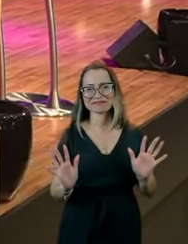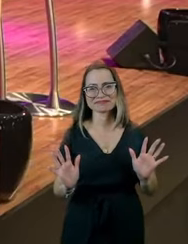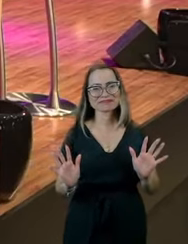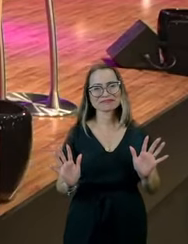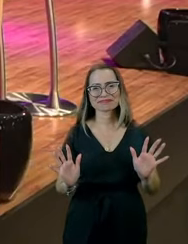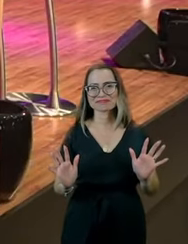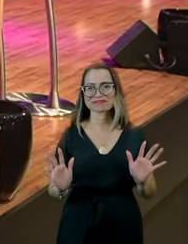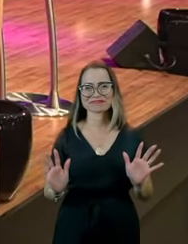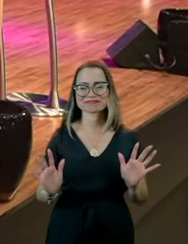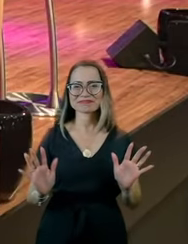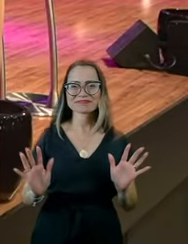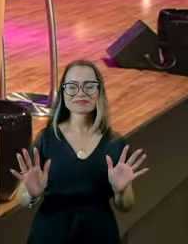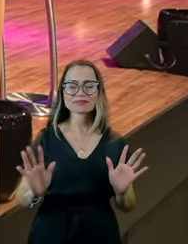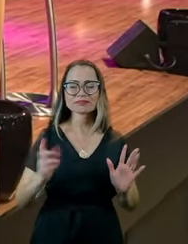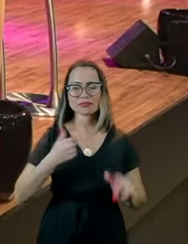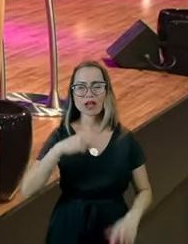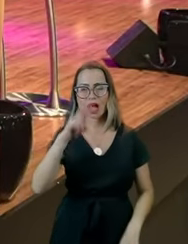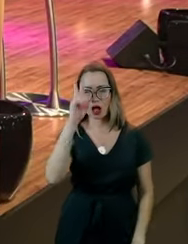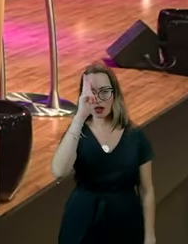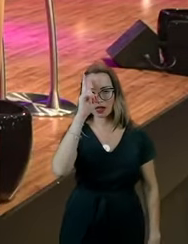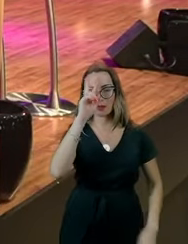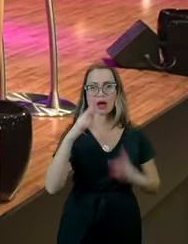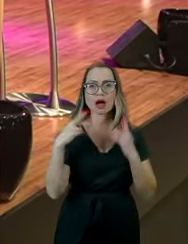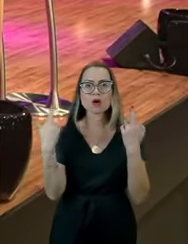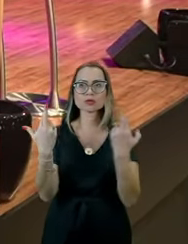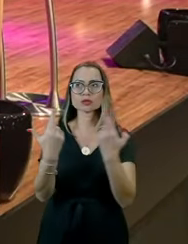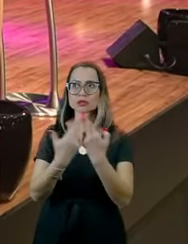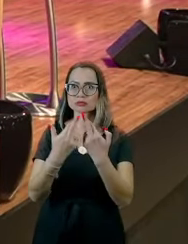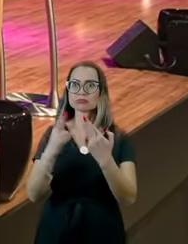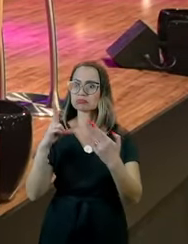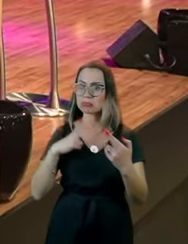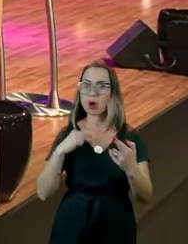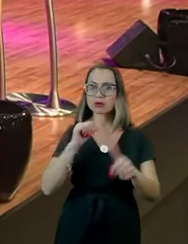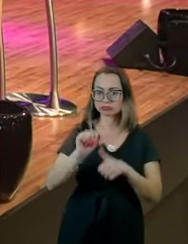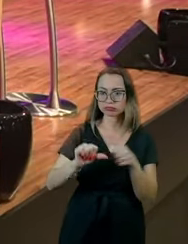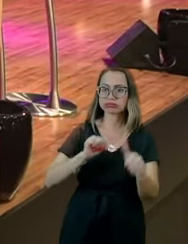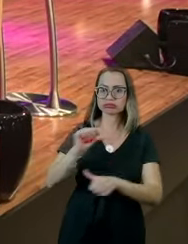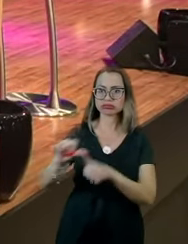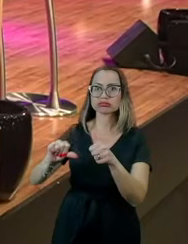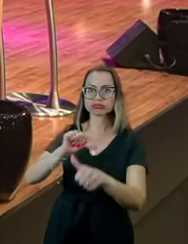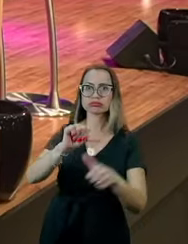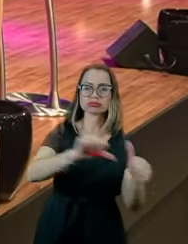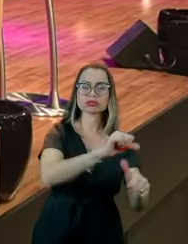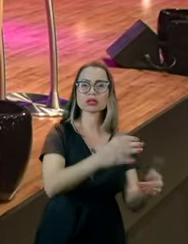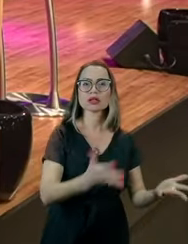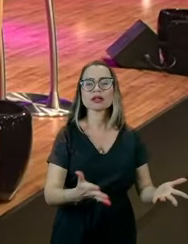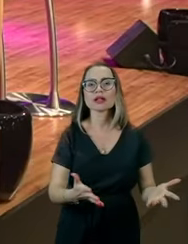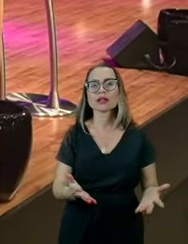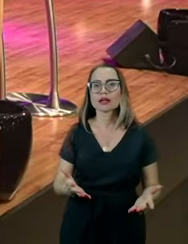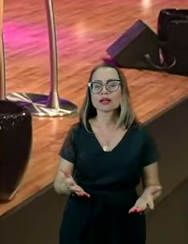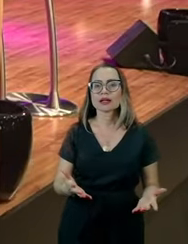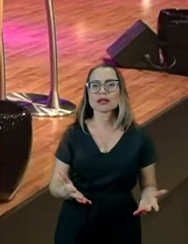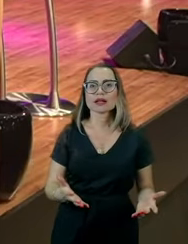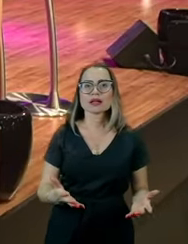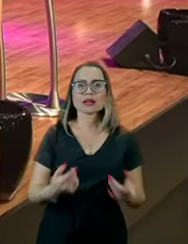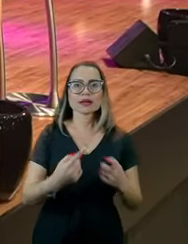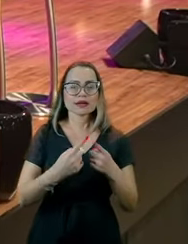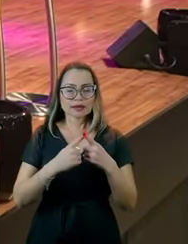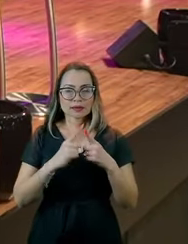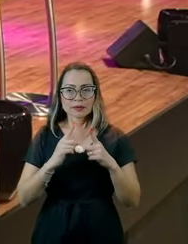Está entendendo? Eu lembro que essa reunião passou por muitas mudanças. Falando dessa reunião específica, mas isso se aplica a tantas